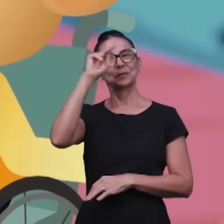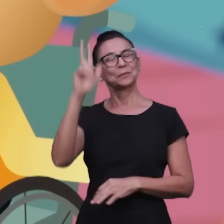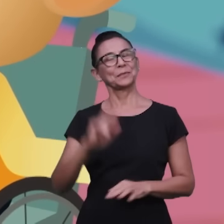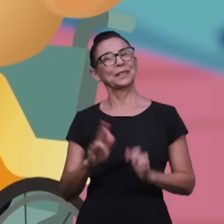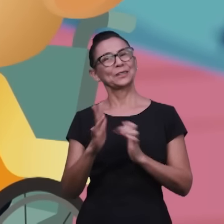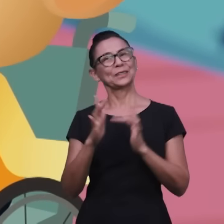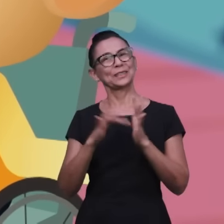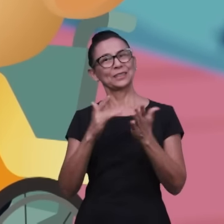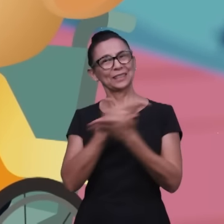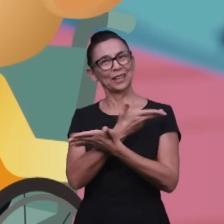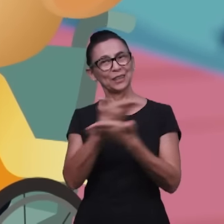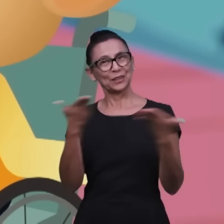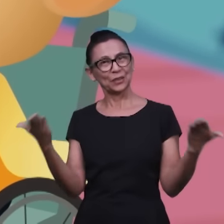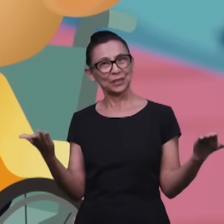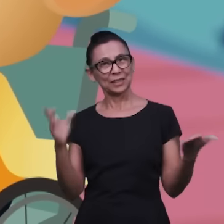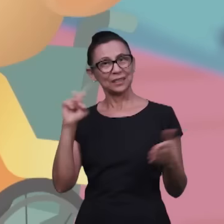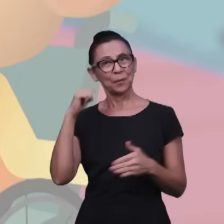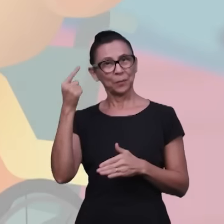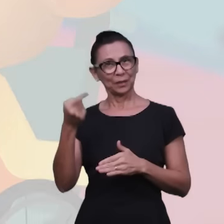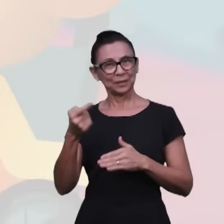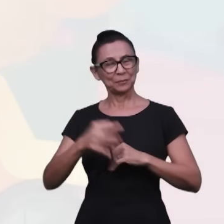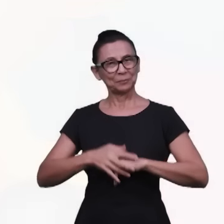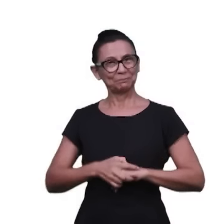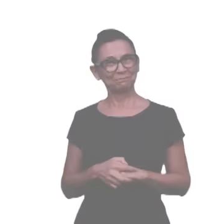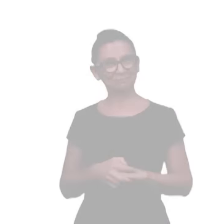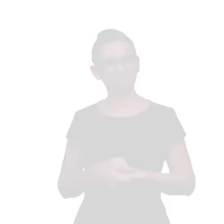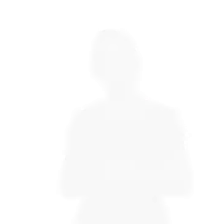do Senhor Jesus, irmãos. Até a próxima.